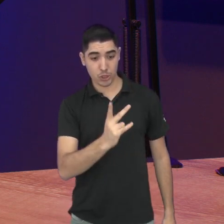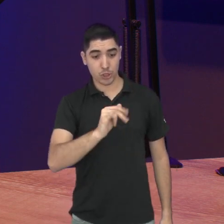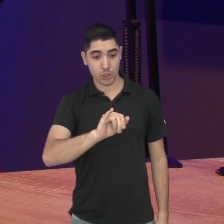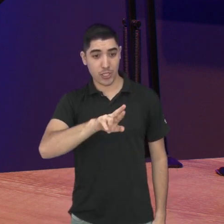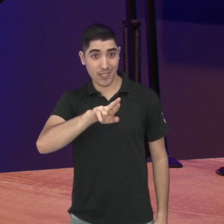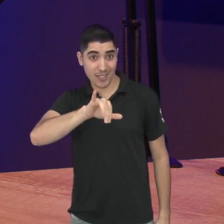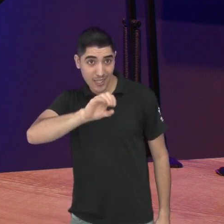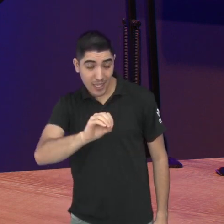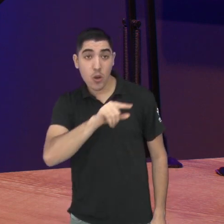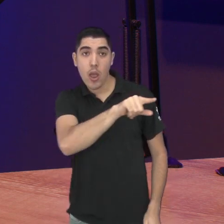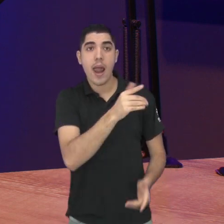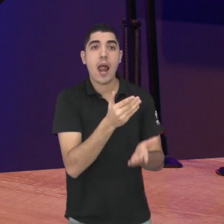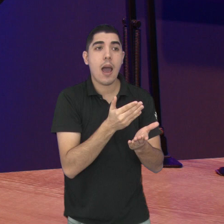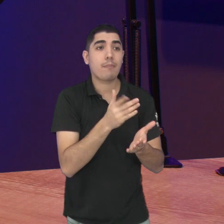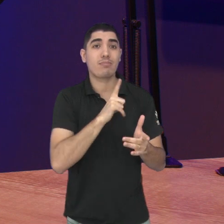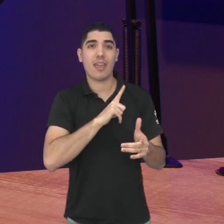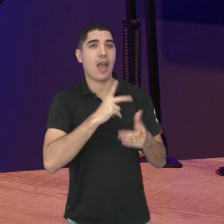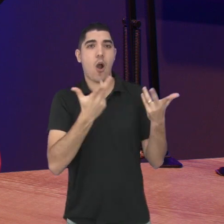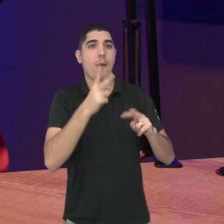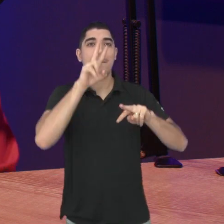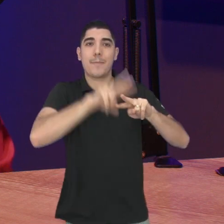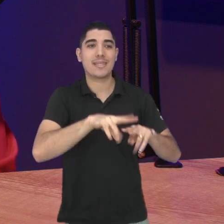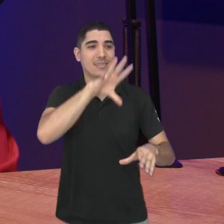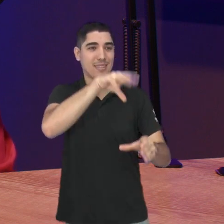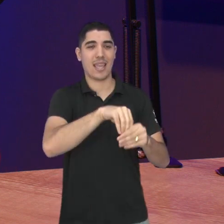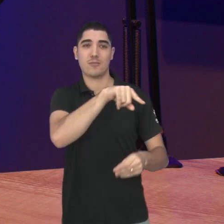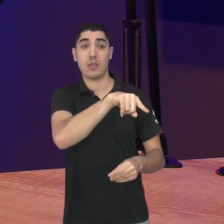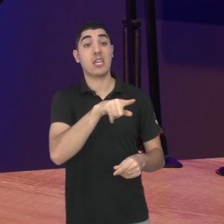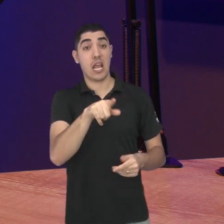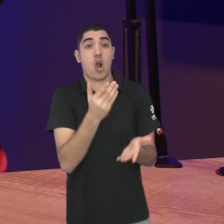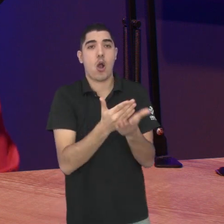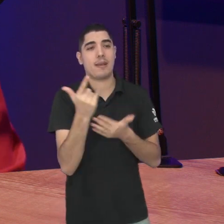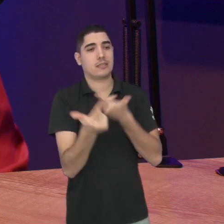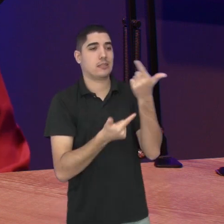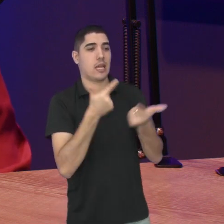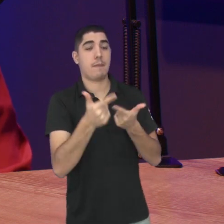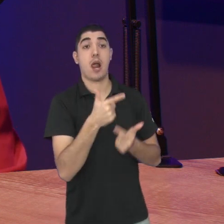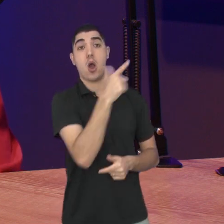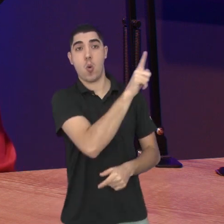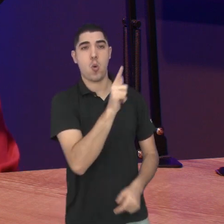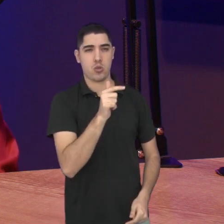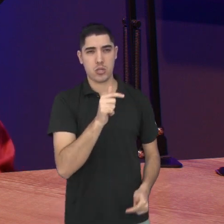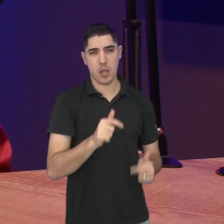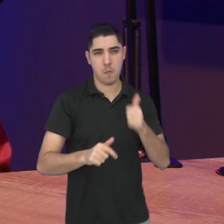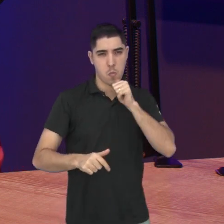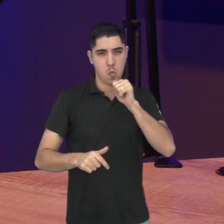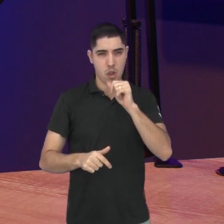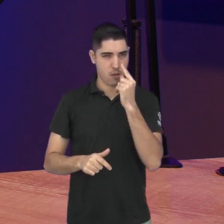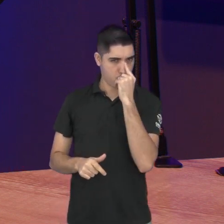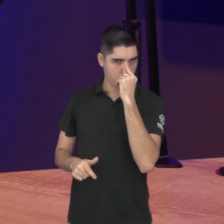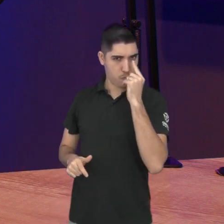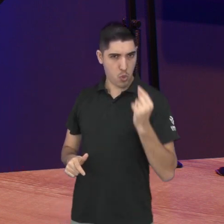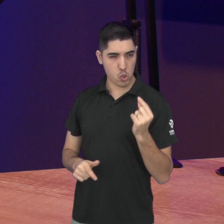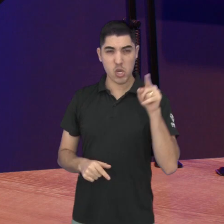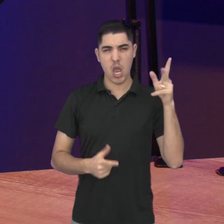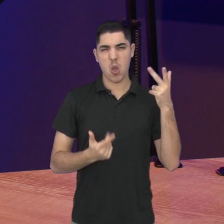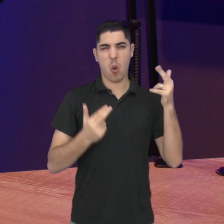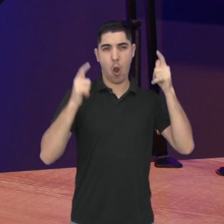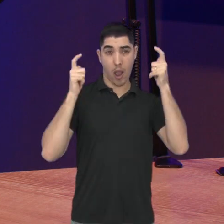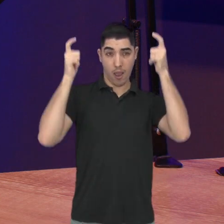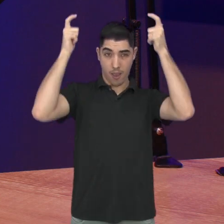começa então a trabalhar para essa feiticeira, e o Baba que ela coordena, então ela é tipo a rainha desse outro mundo,